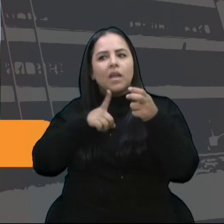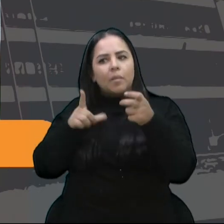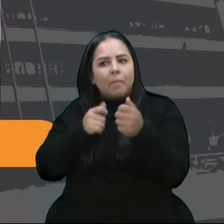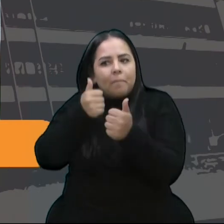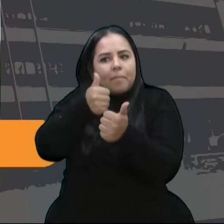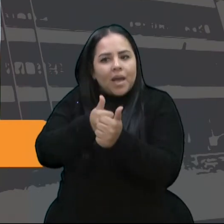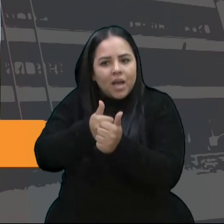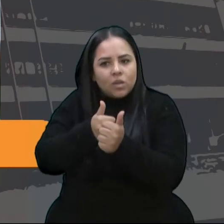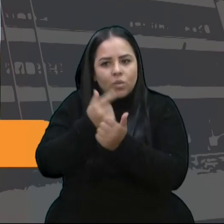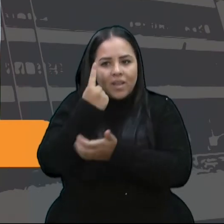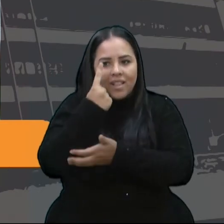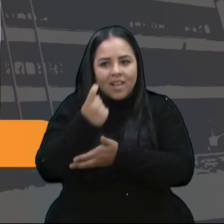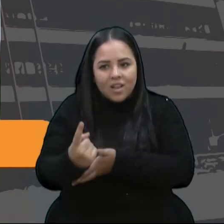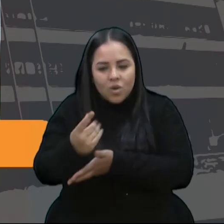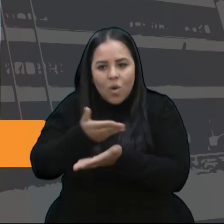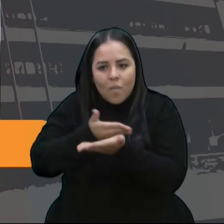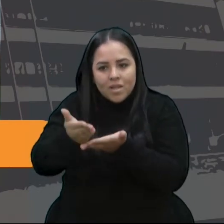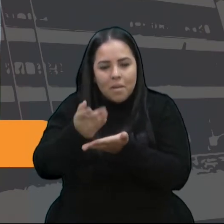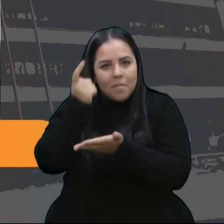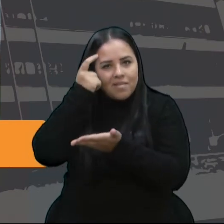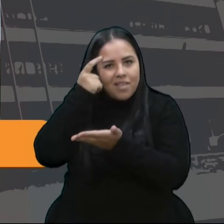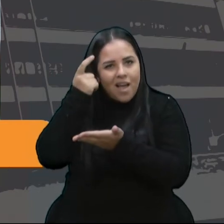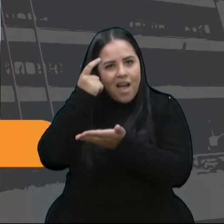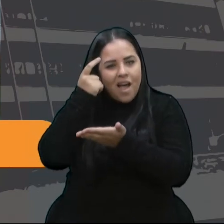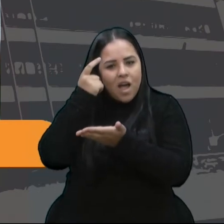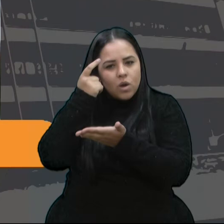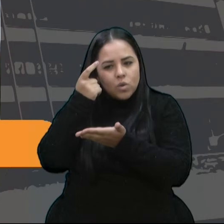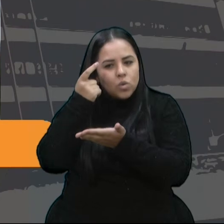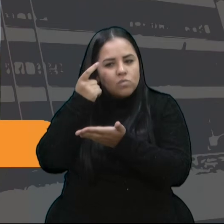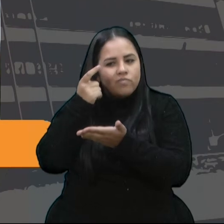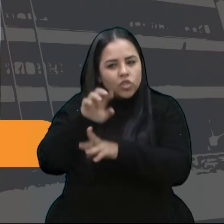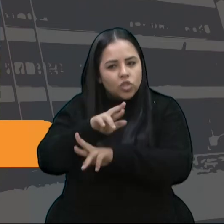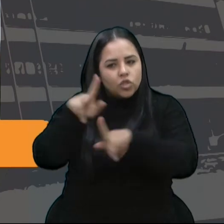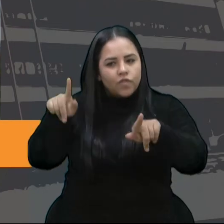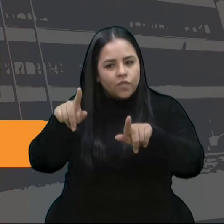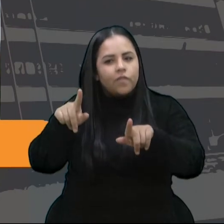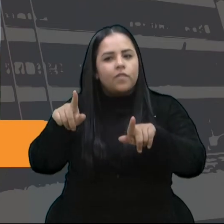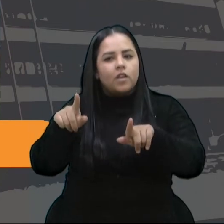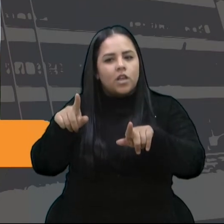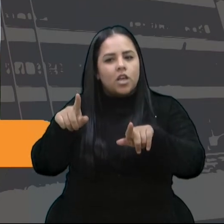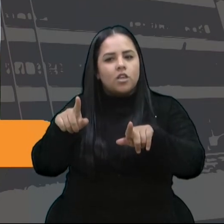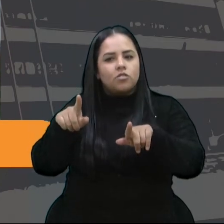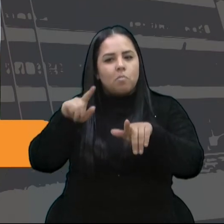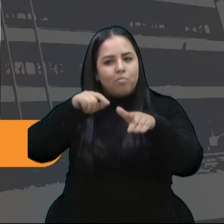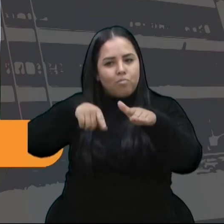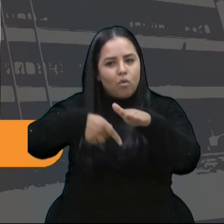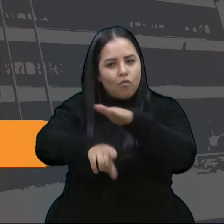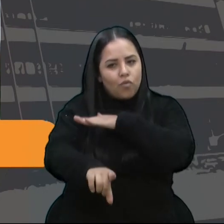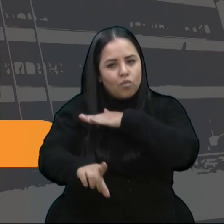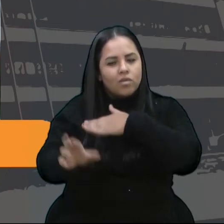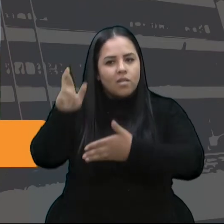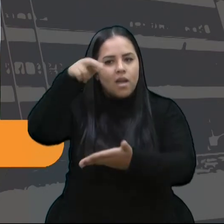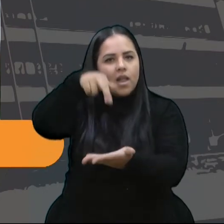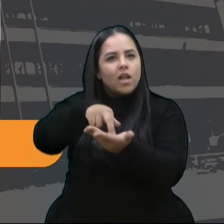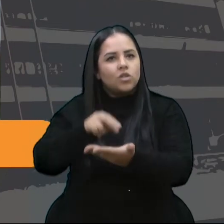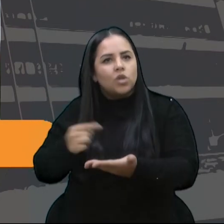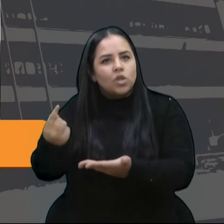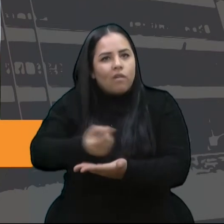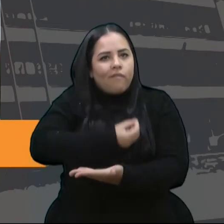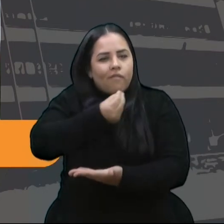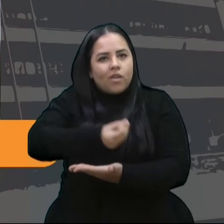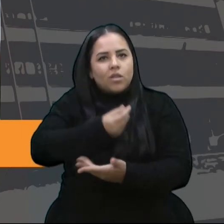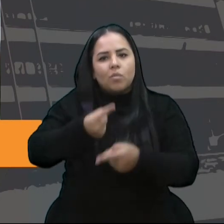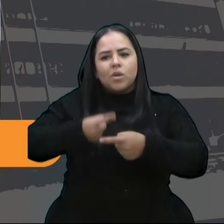em começar a pensar de uma maneira mais crítica e mais ampla essa realidade que a gente estava atravessando, né? Por a gente estar